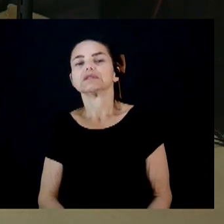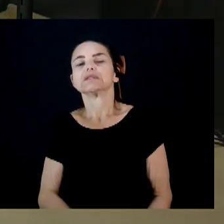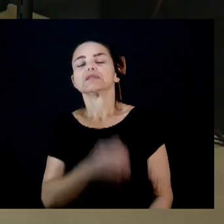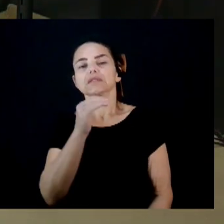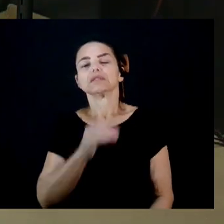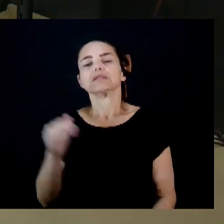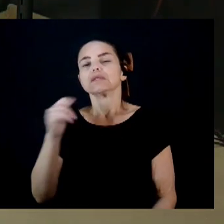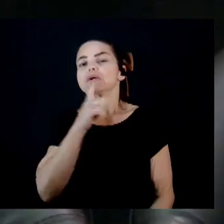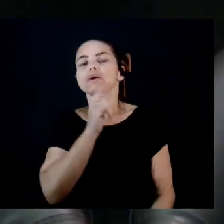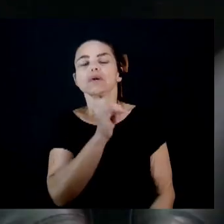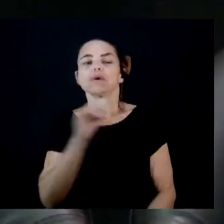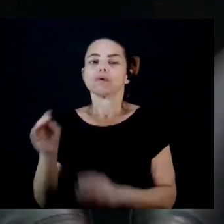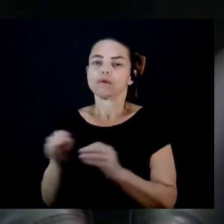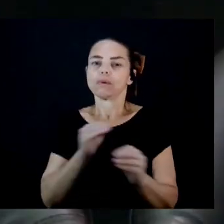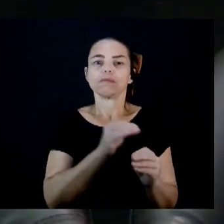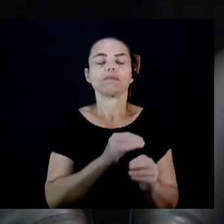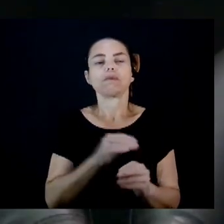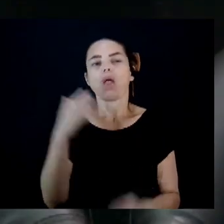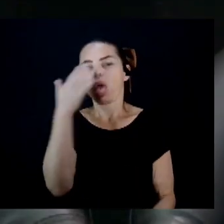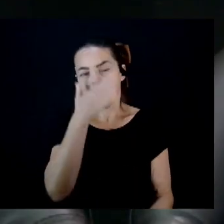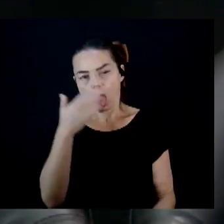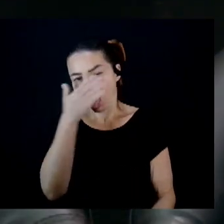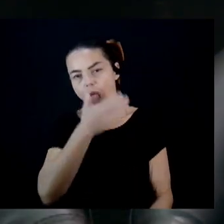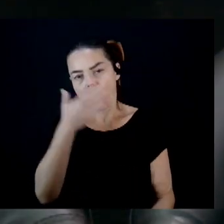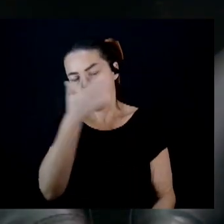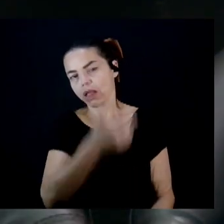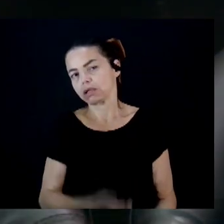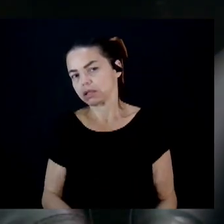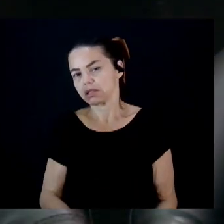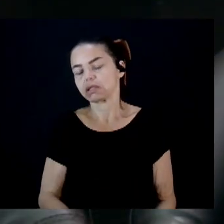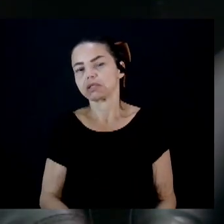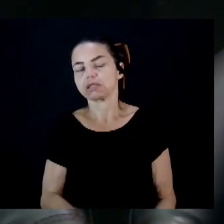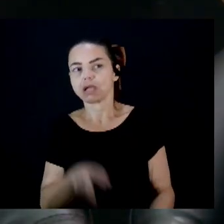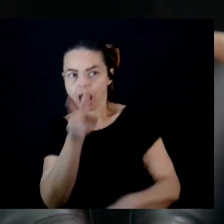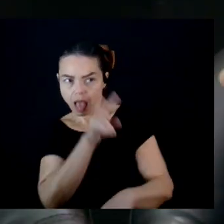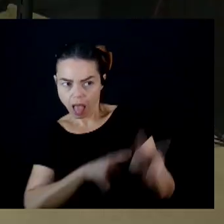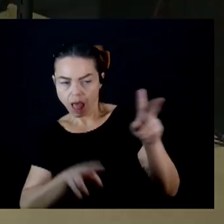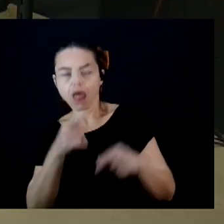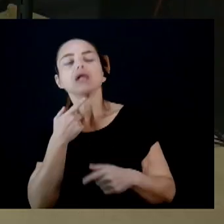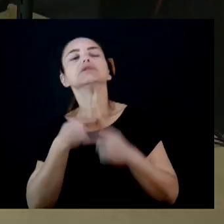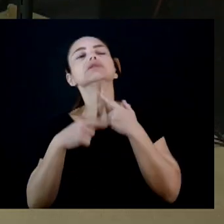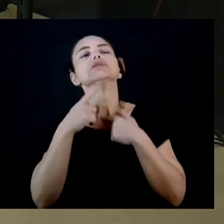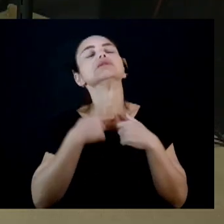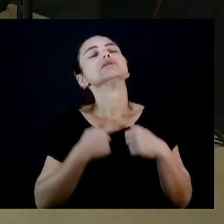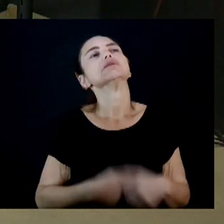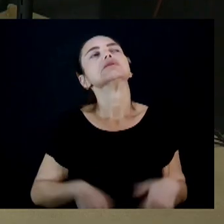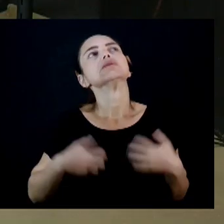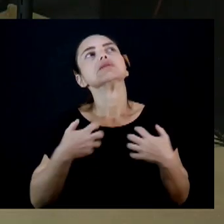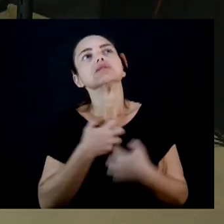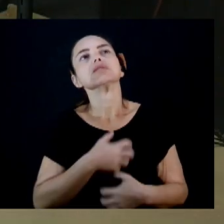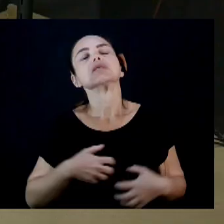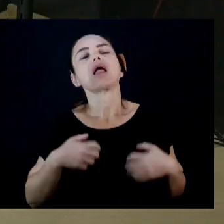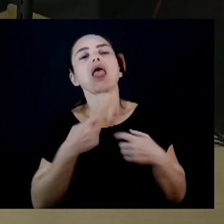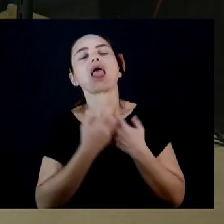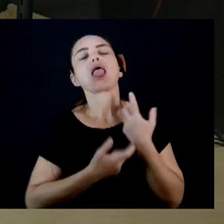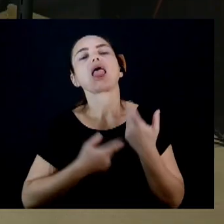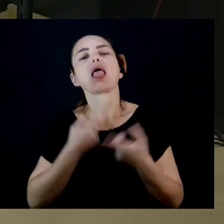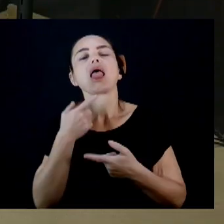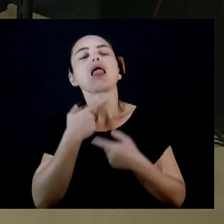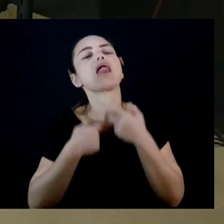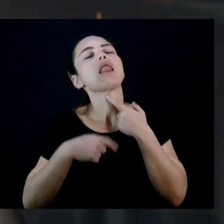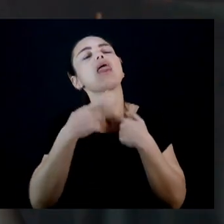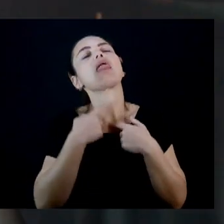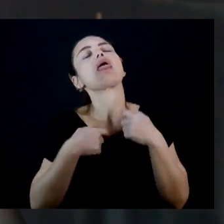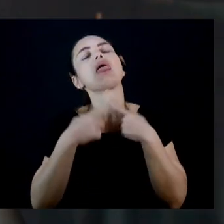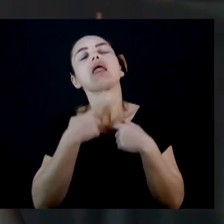pai leva em algum local, enfim. Para visualizar coisas, dar conteúdos ali. O que faz aquela